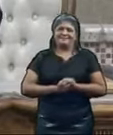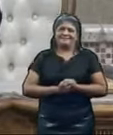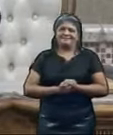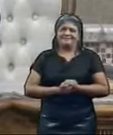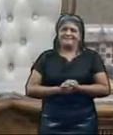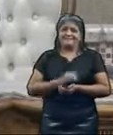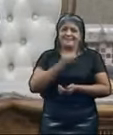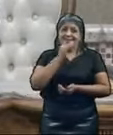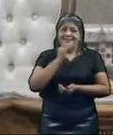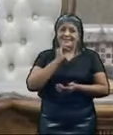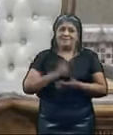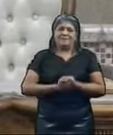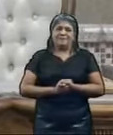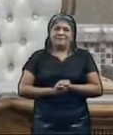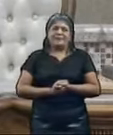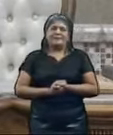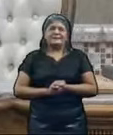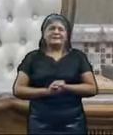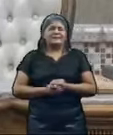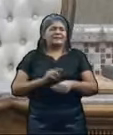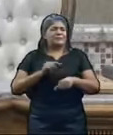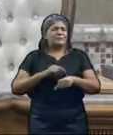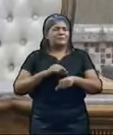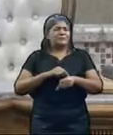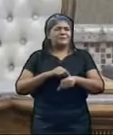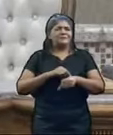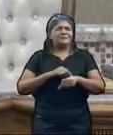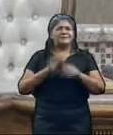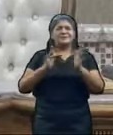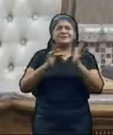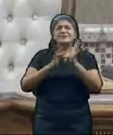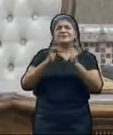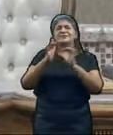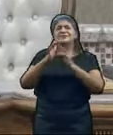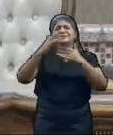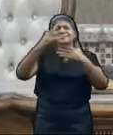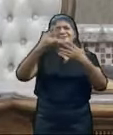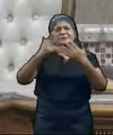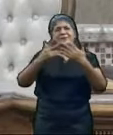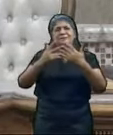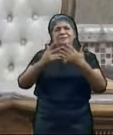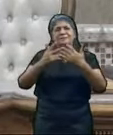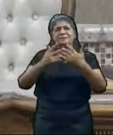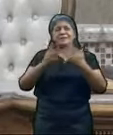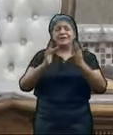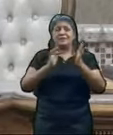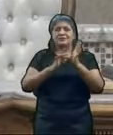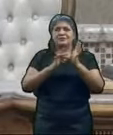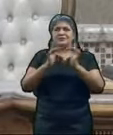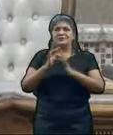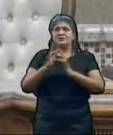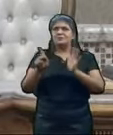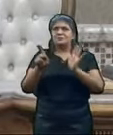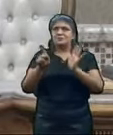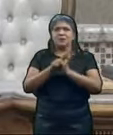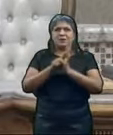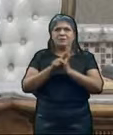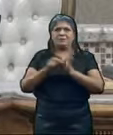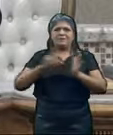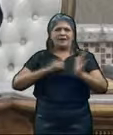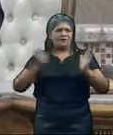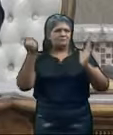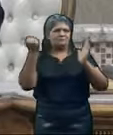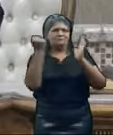e quando ele diz que eu tenho selo do Pai então eu garanto para vocês esto o pão espiritual